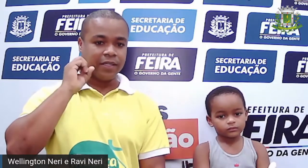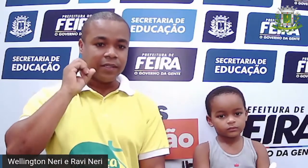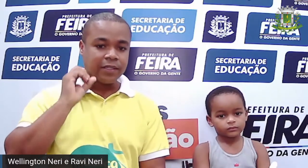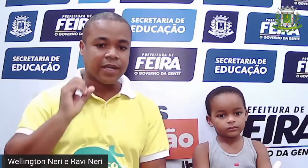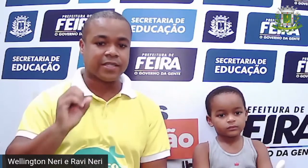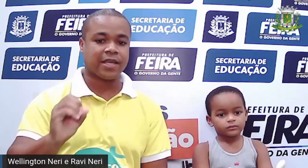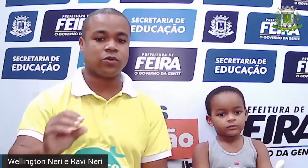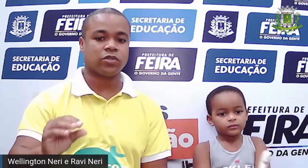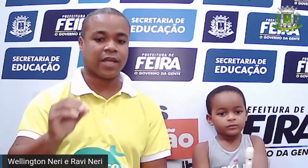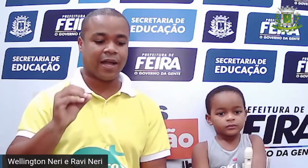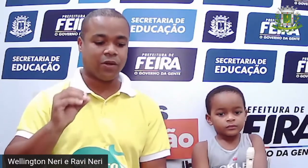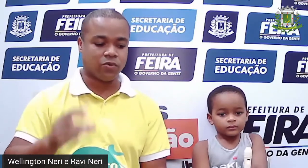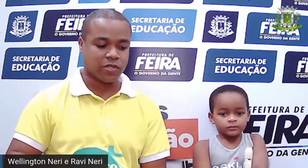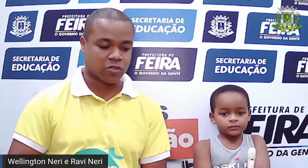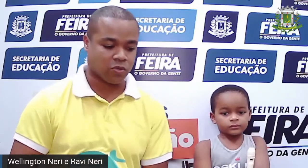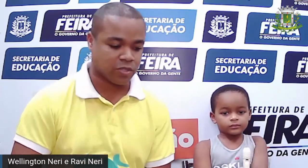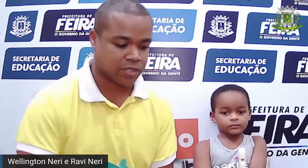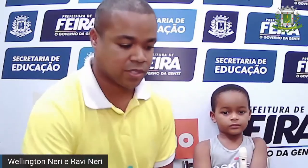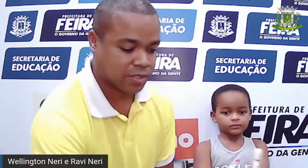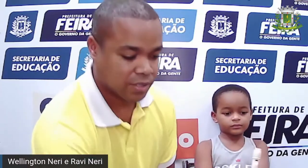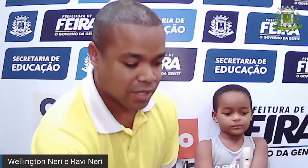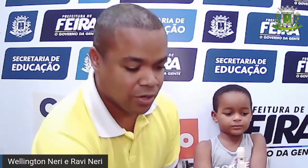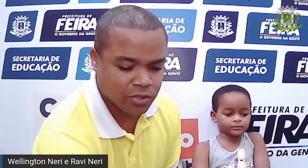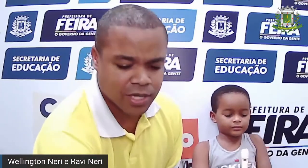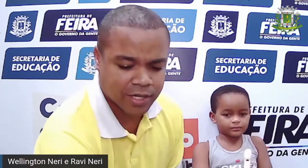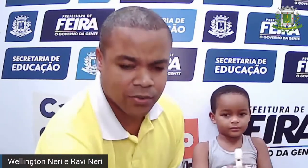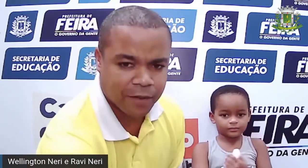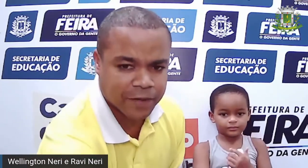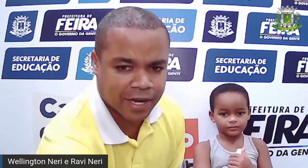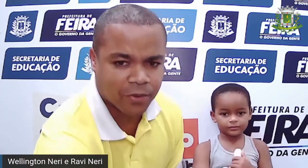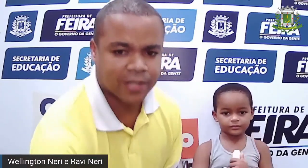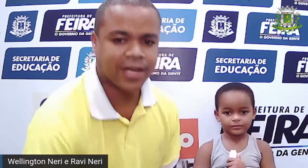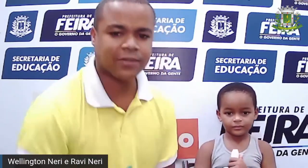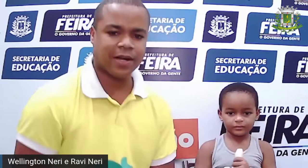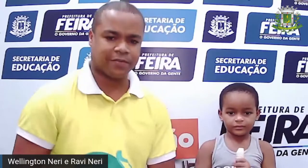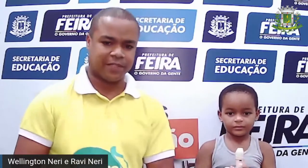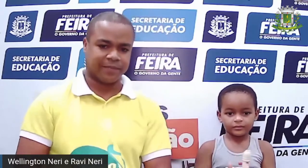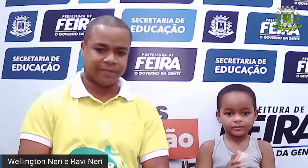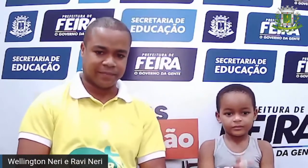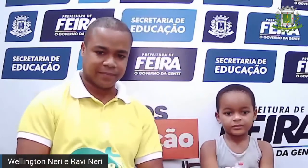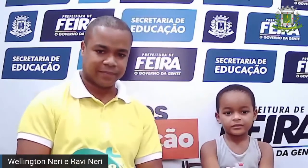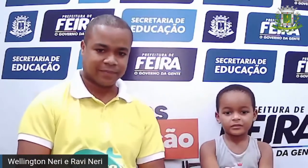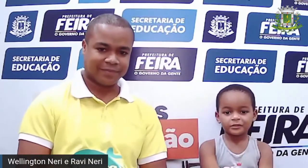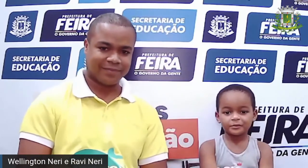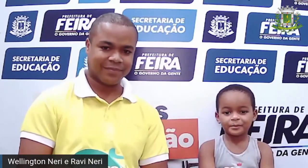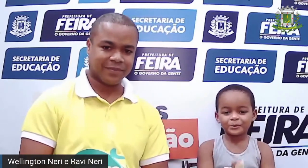e executar os sons. Onde é que o ar fica guardado, Ravi?